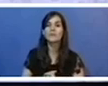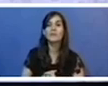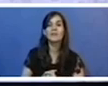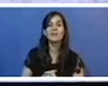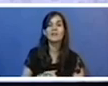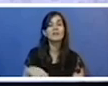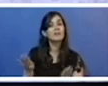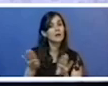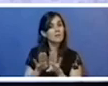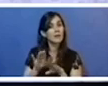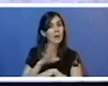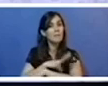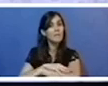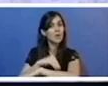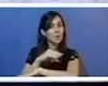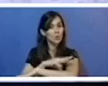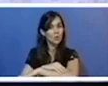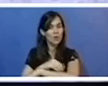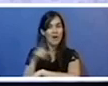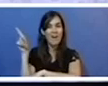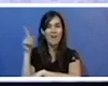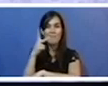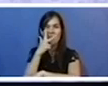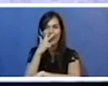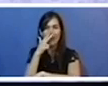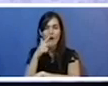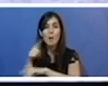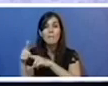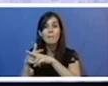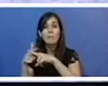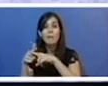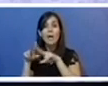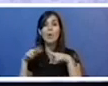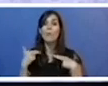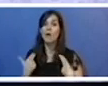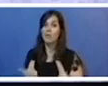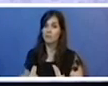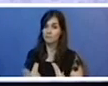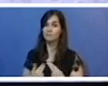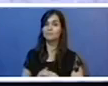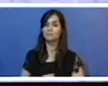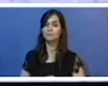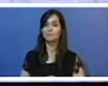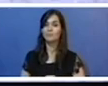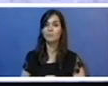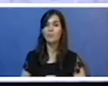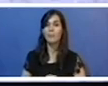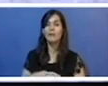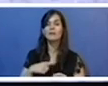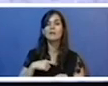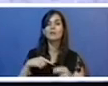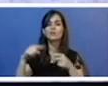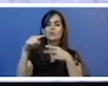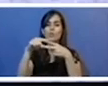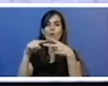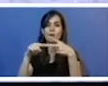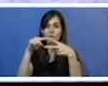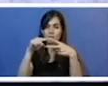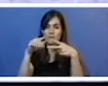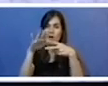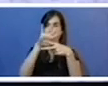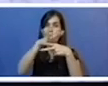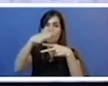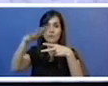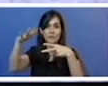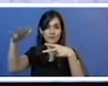um corte da pele humana e as diversas camadas da pele, que são duas, na verdade. Essa camada